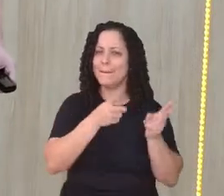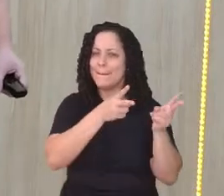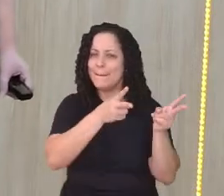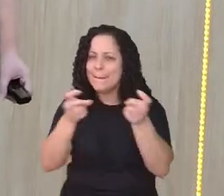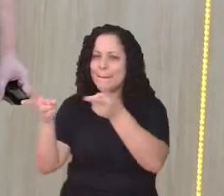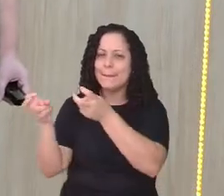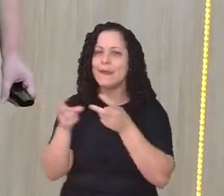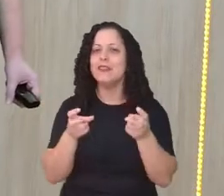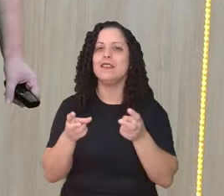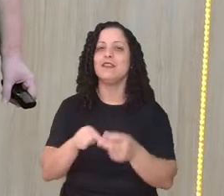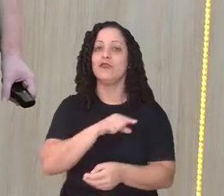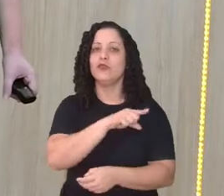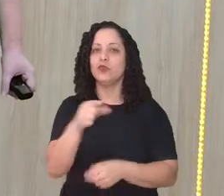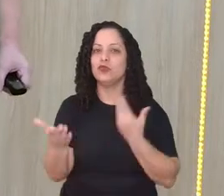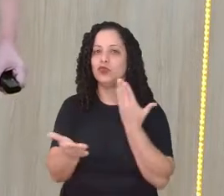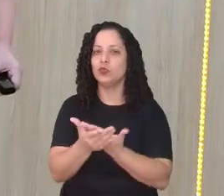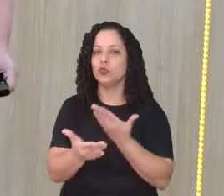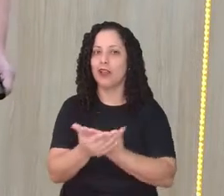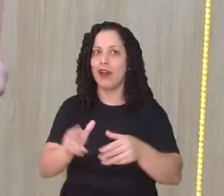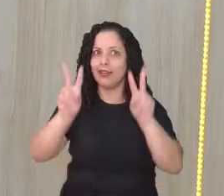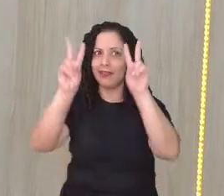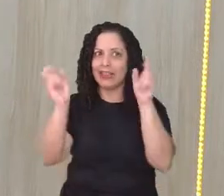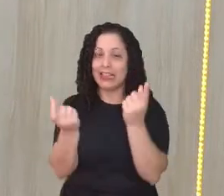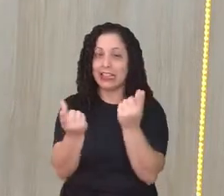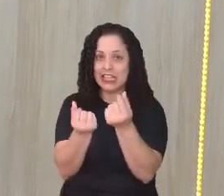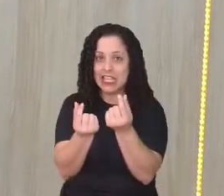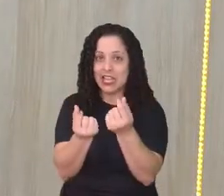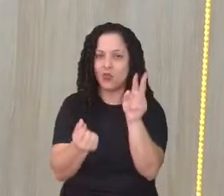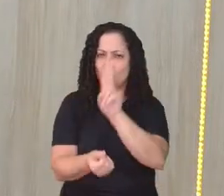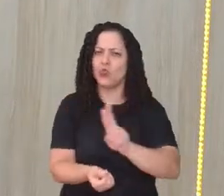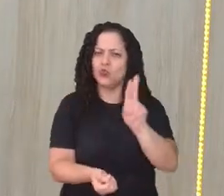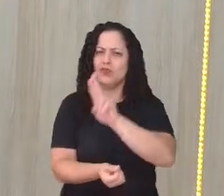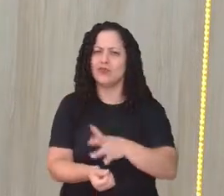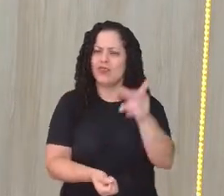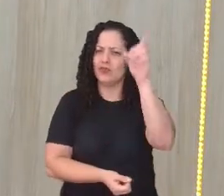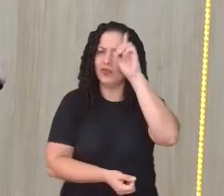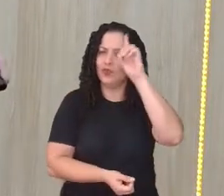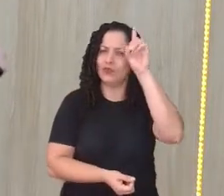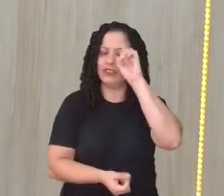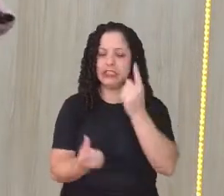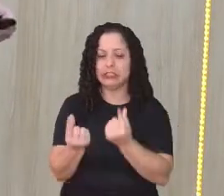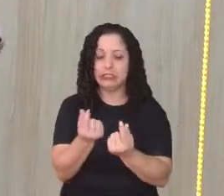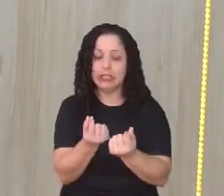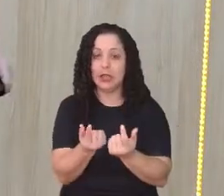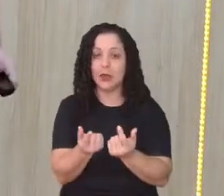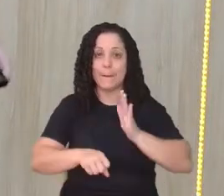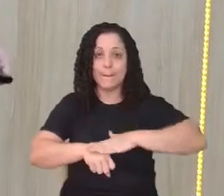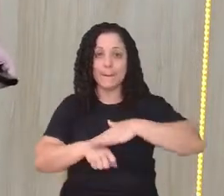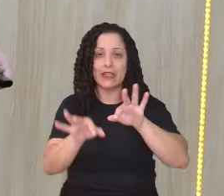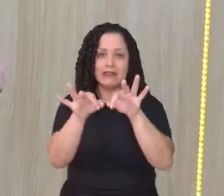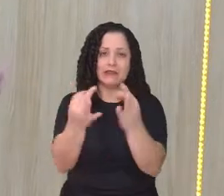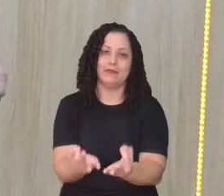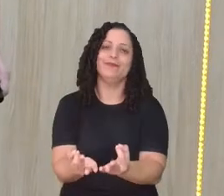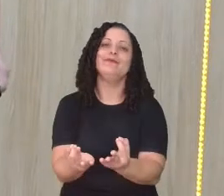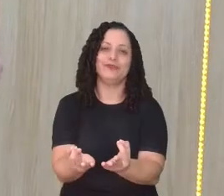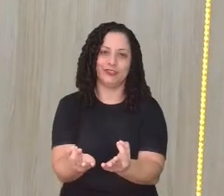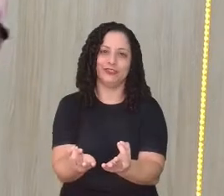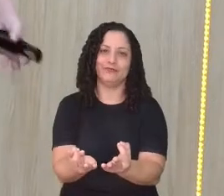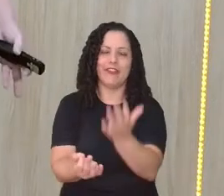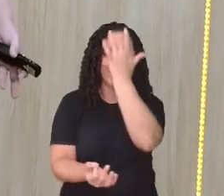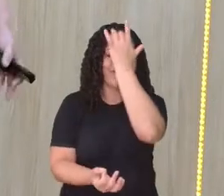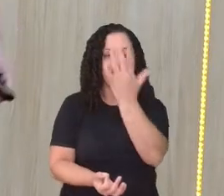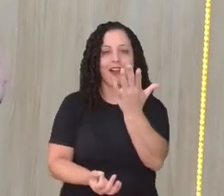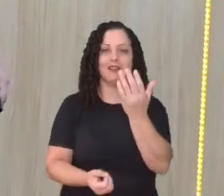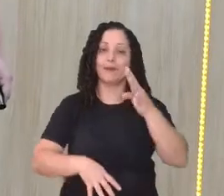que quando você trabalha com dinheiro, que é uma coisa que vocês usam no dia a dia, fica mais fácil, mais simples. É